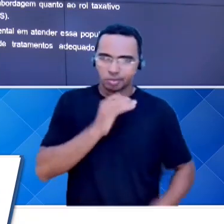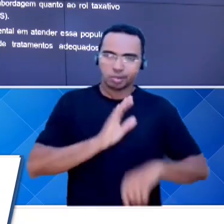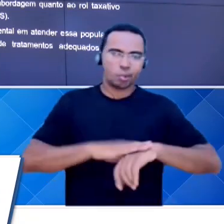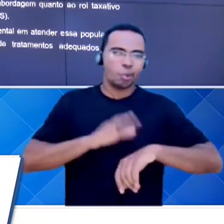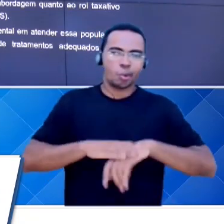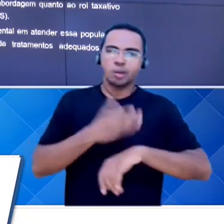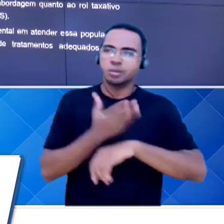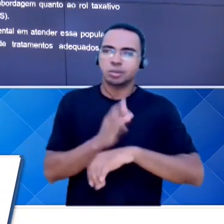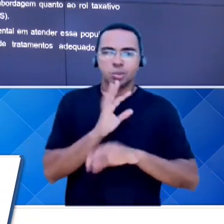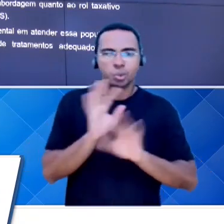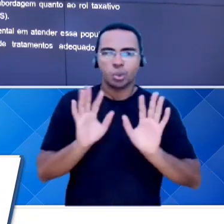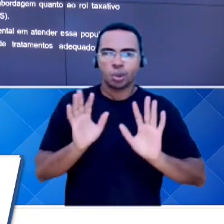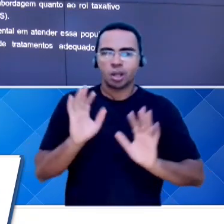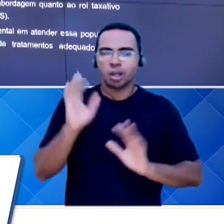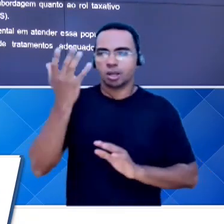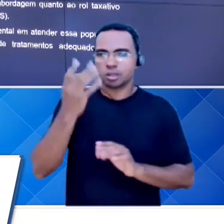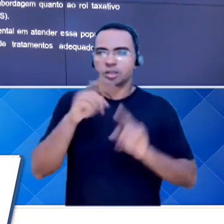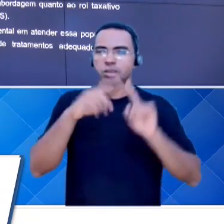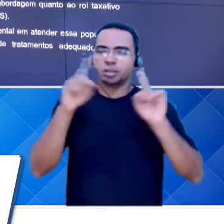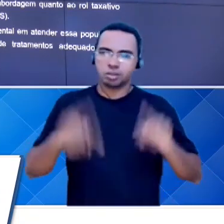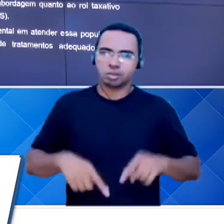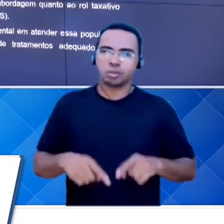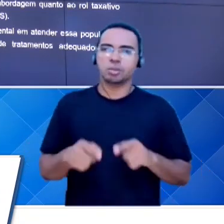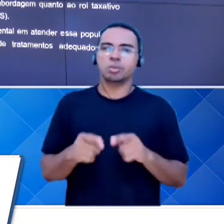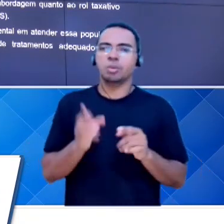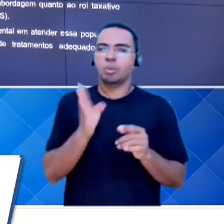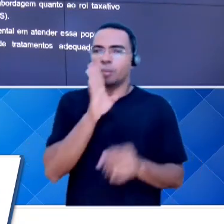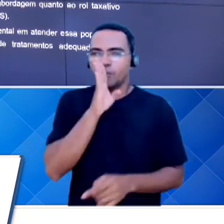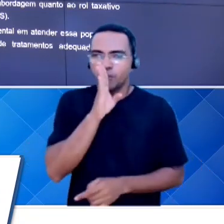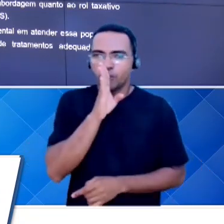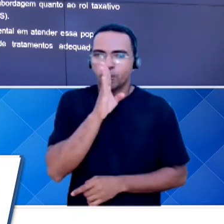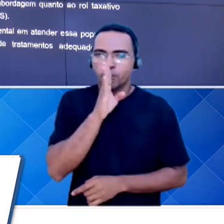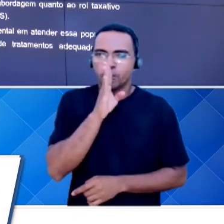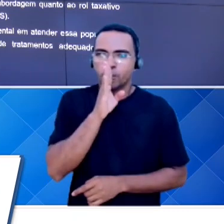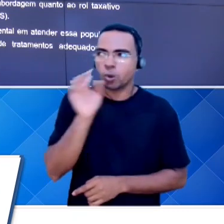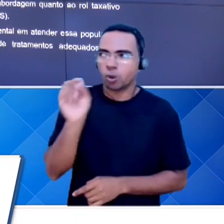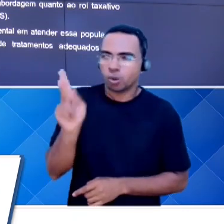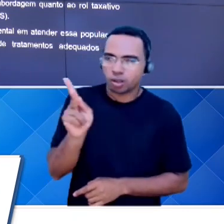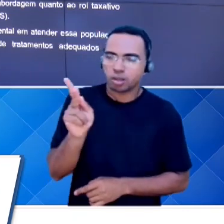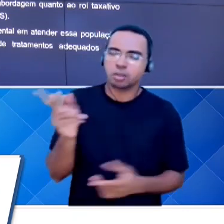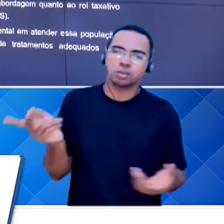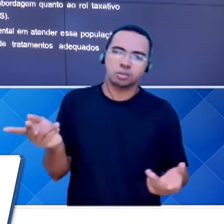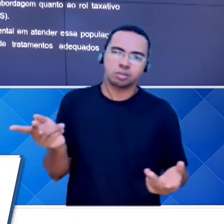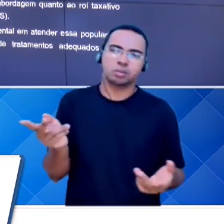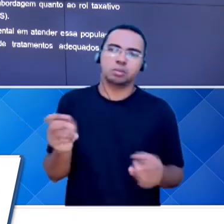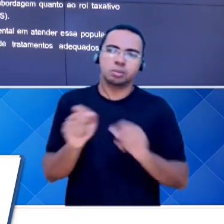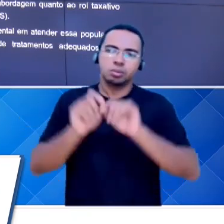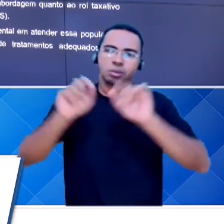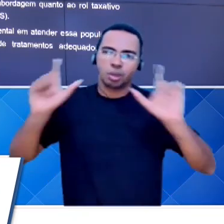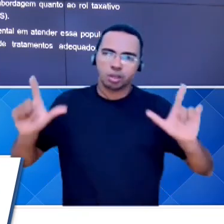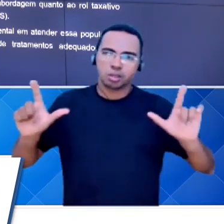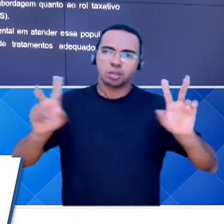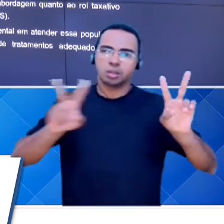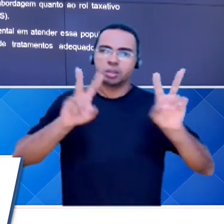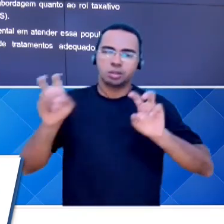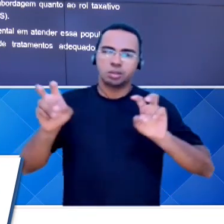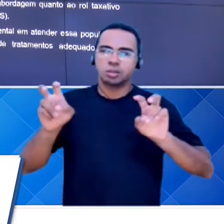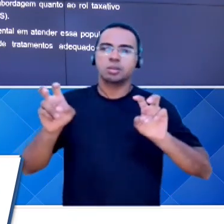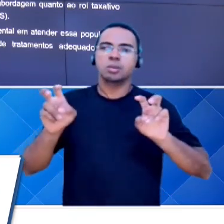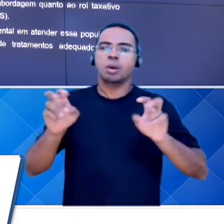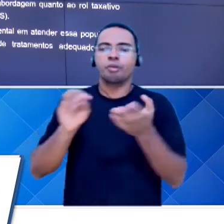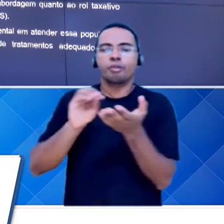acontece. Os planos de saúde também são extremamente omissos, tá? E um destaque aí na questão de uma